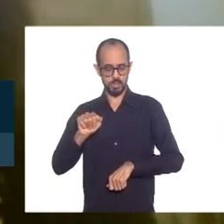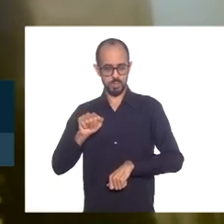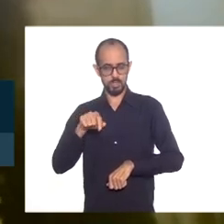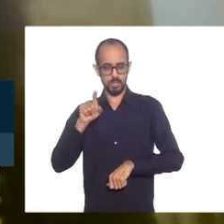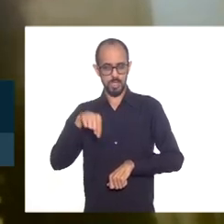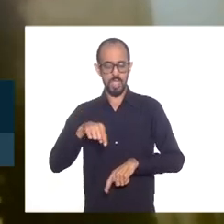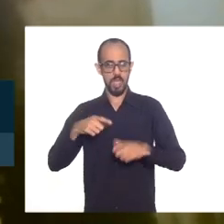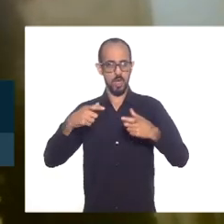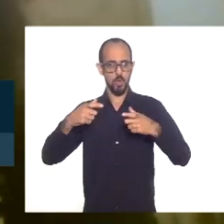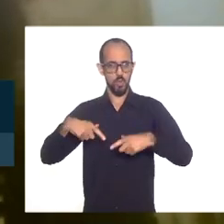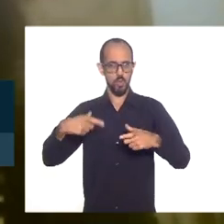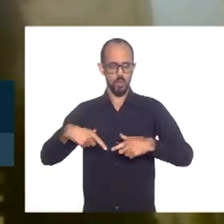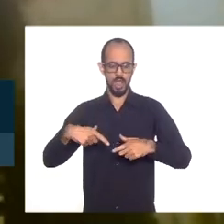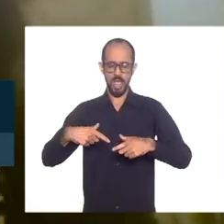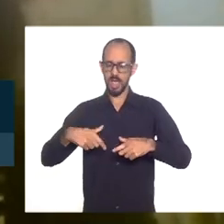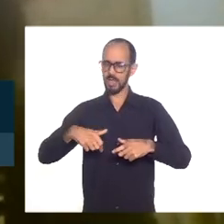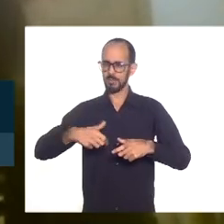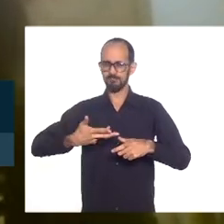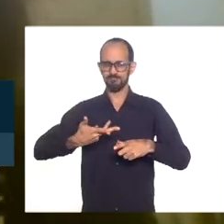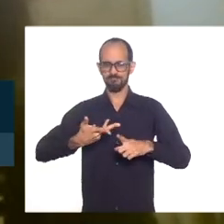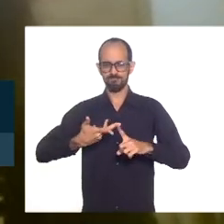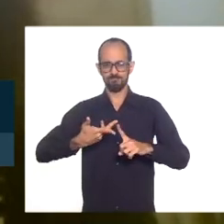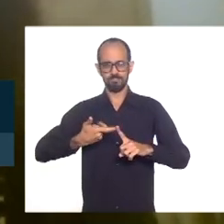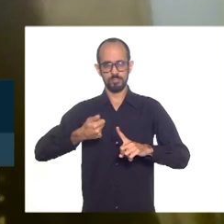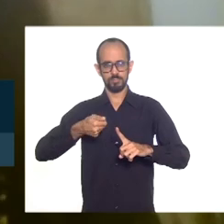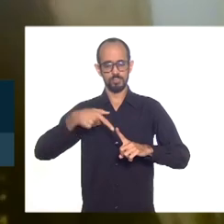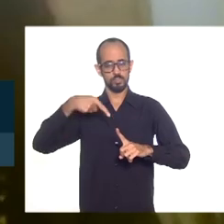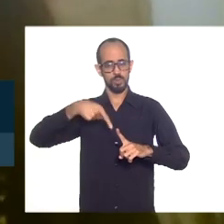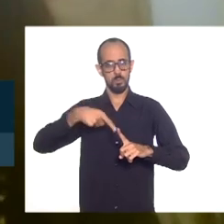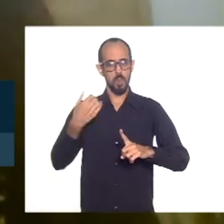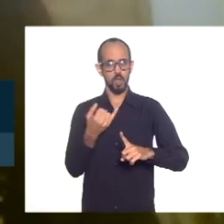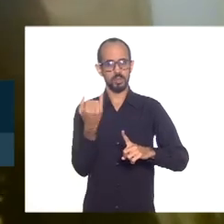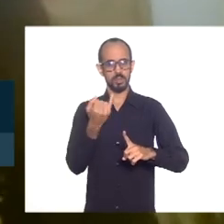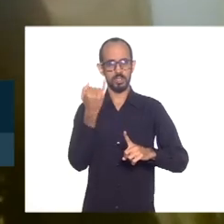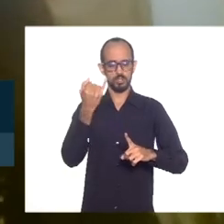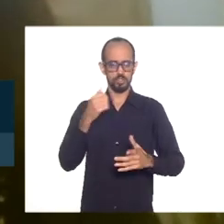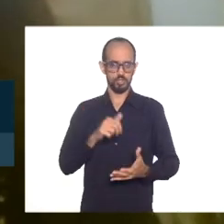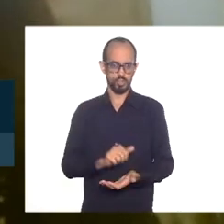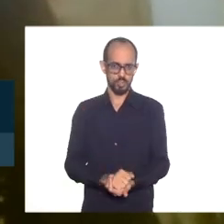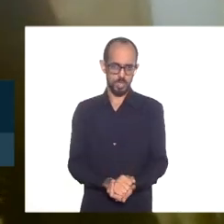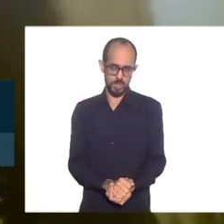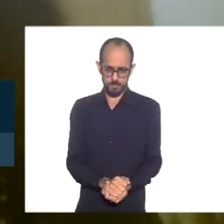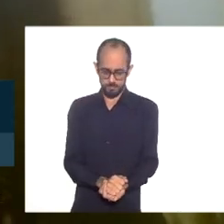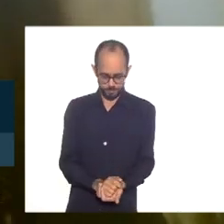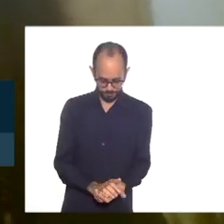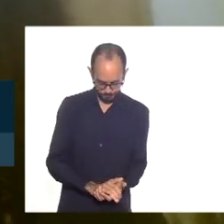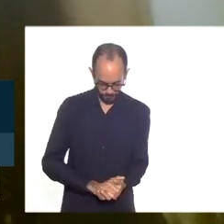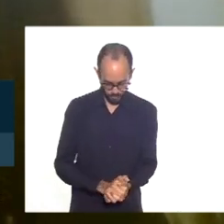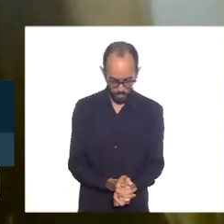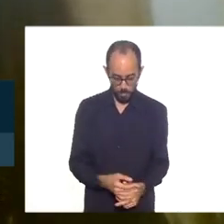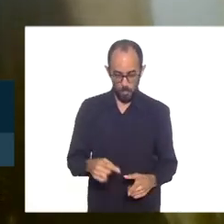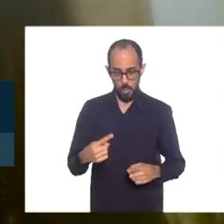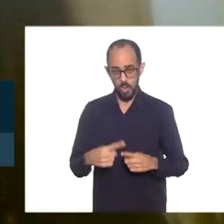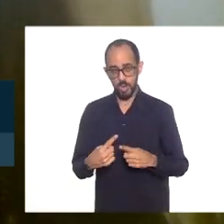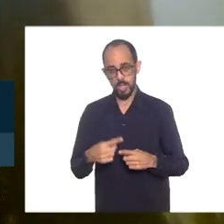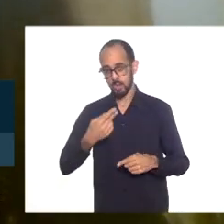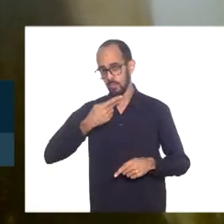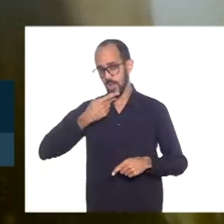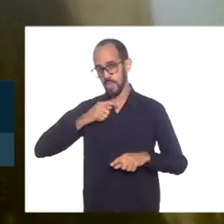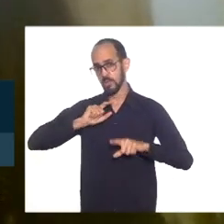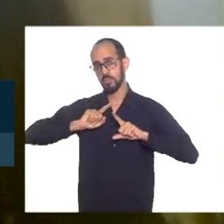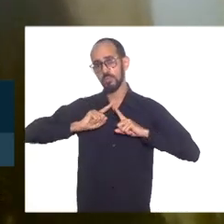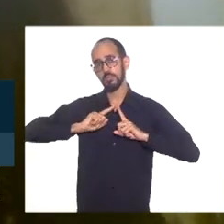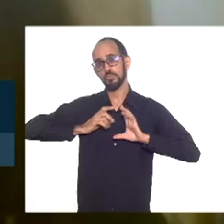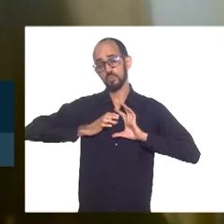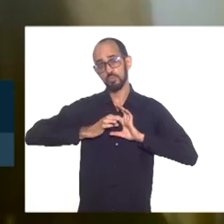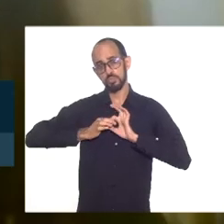um palco extremamente relevante, né? Então, por que eu estou dizendo isso? Porque num cenário